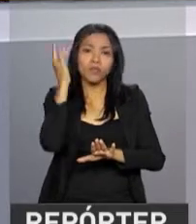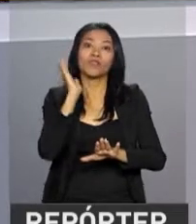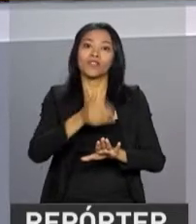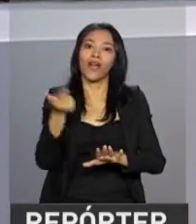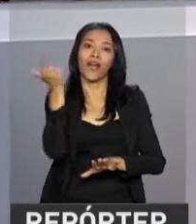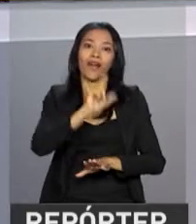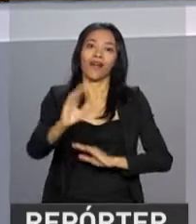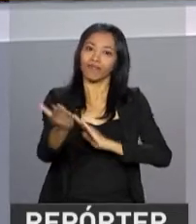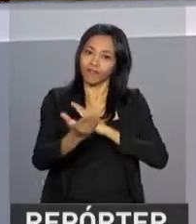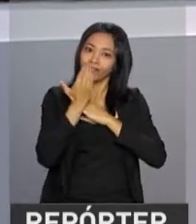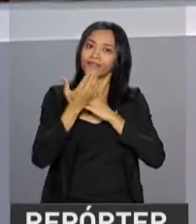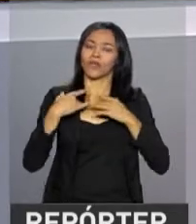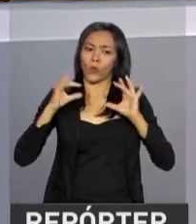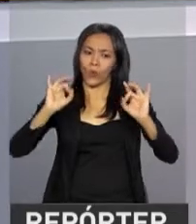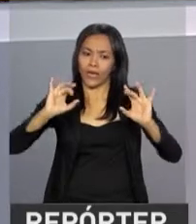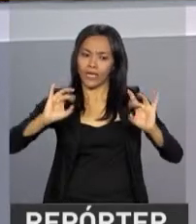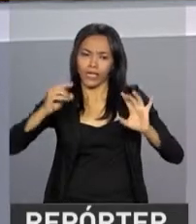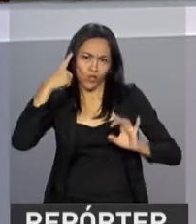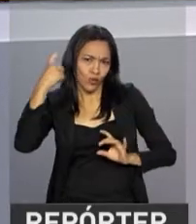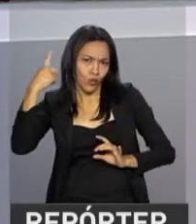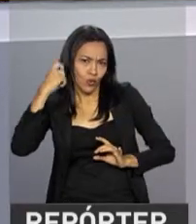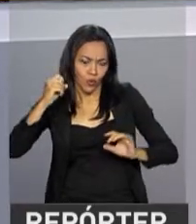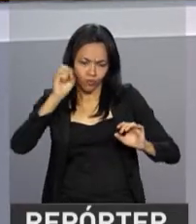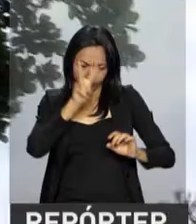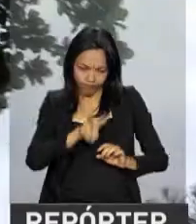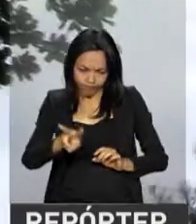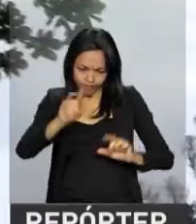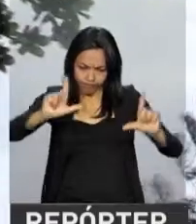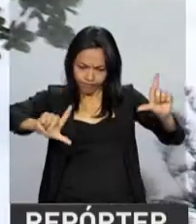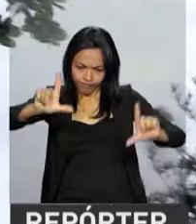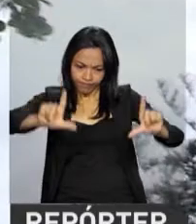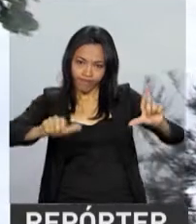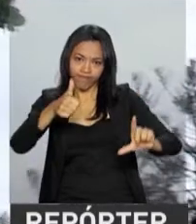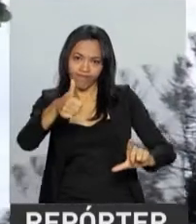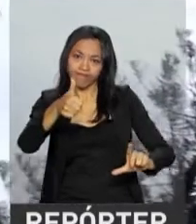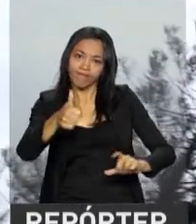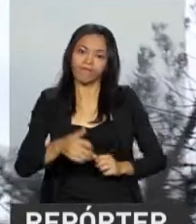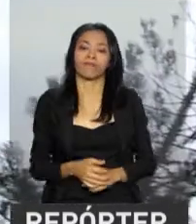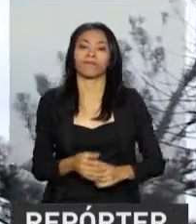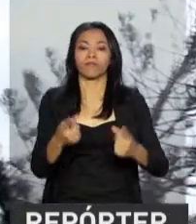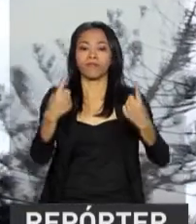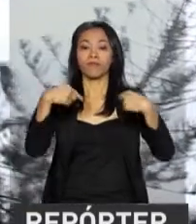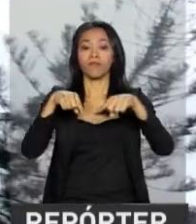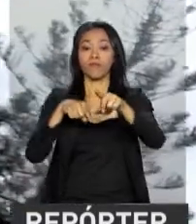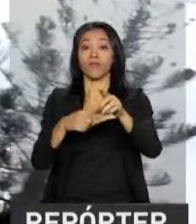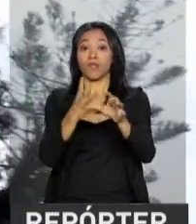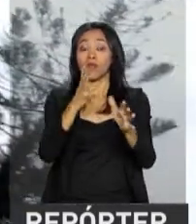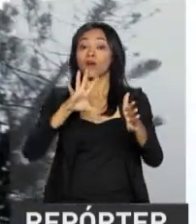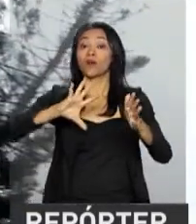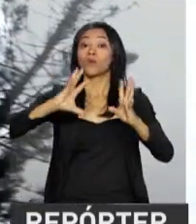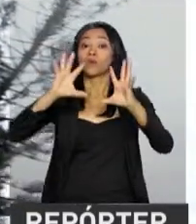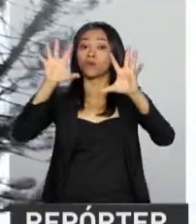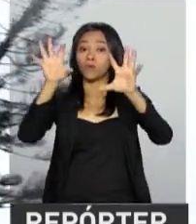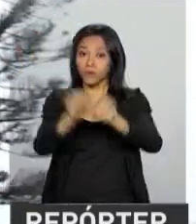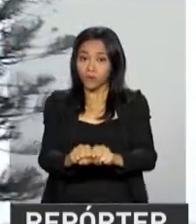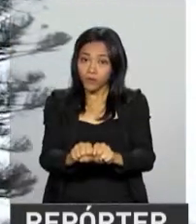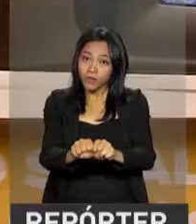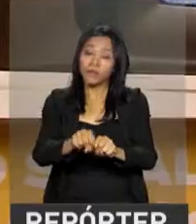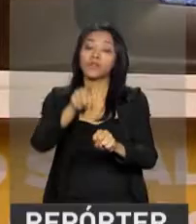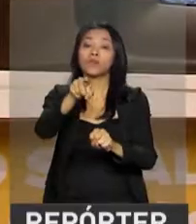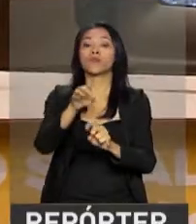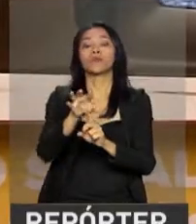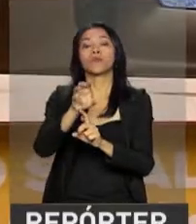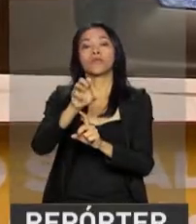com maior qualidade de som e imagem o desligamento do sinal analógico vai acontecer em